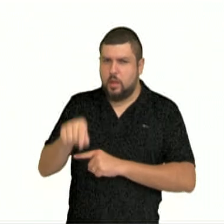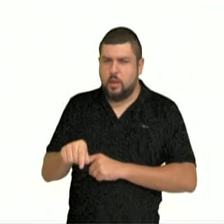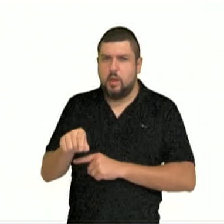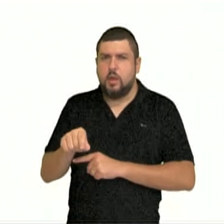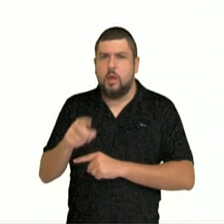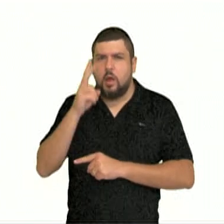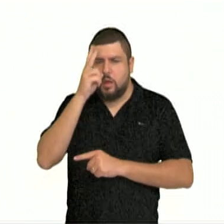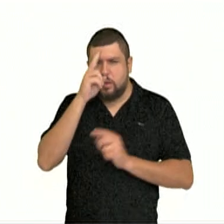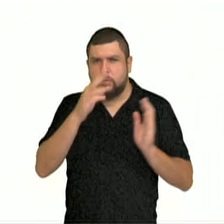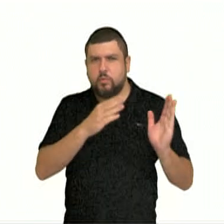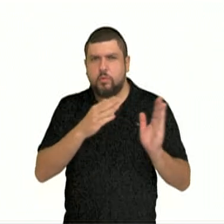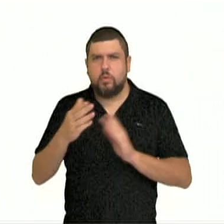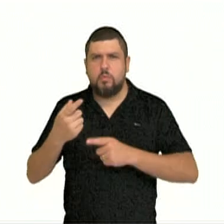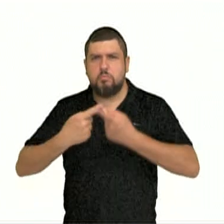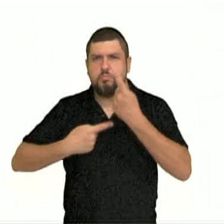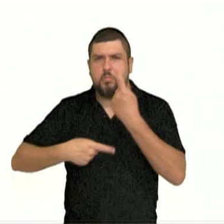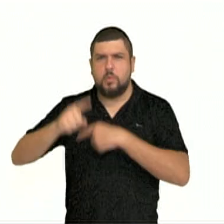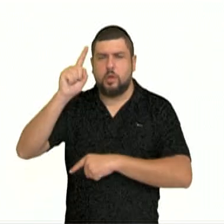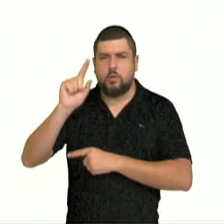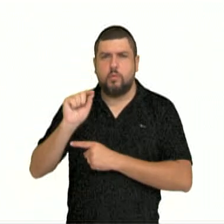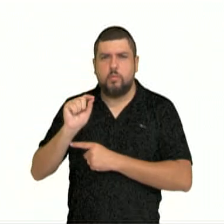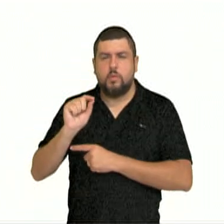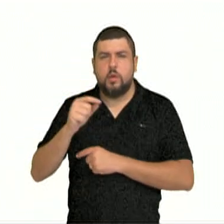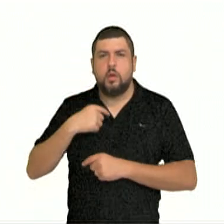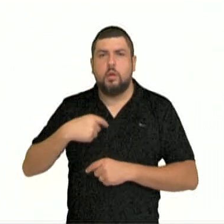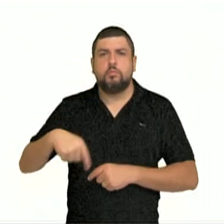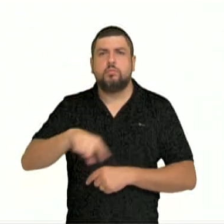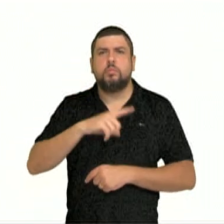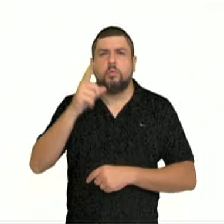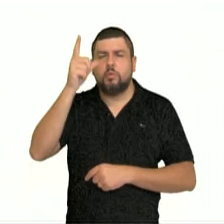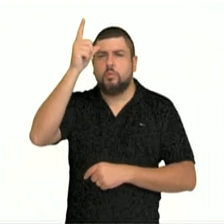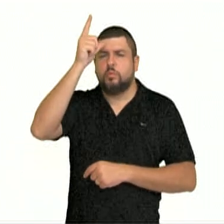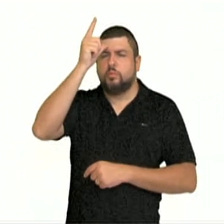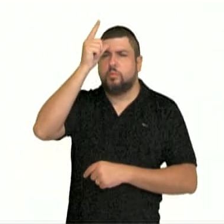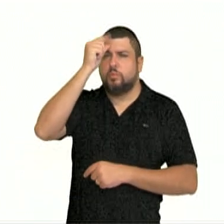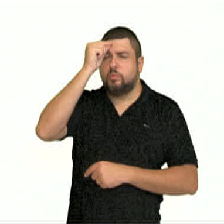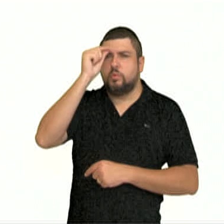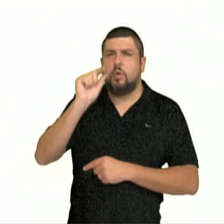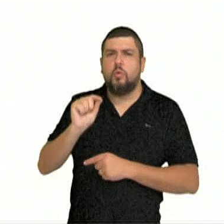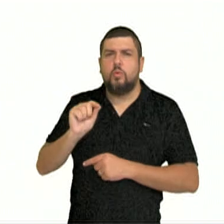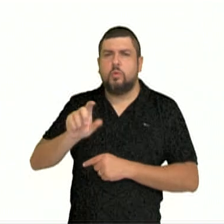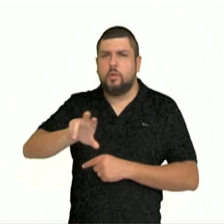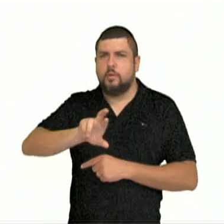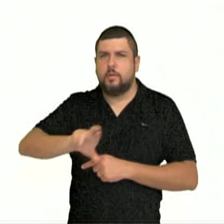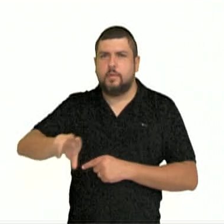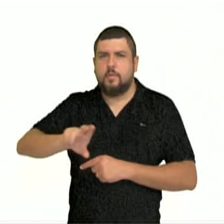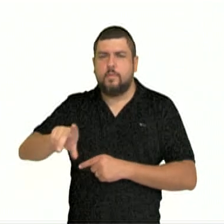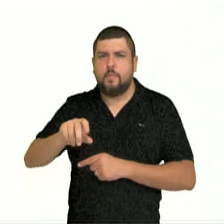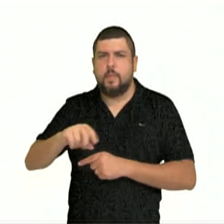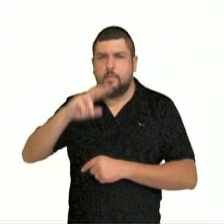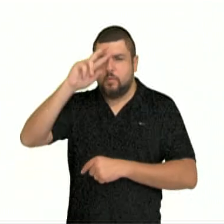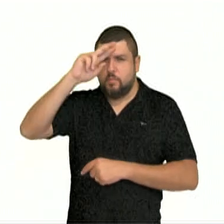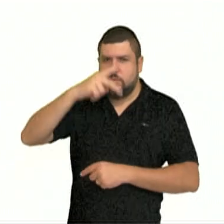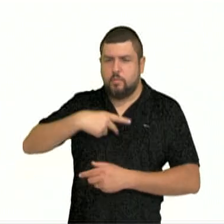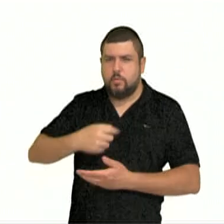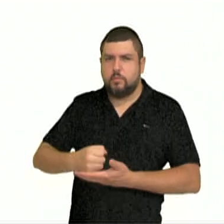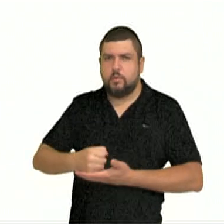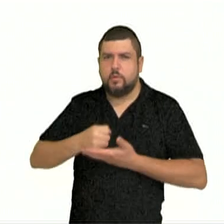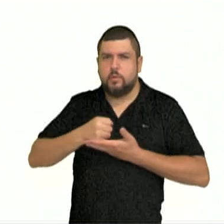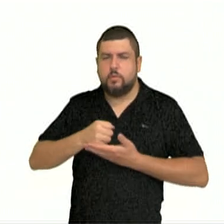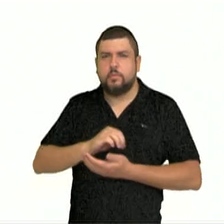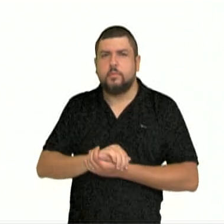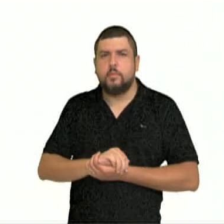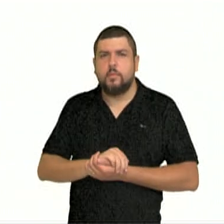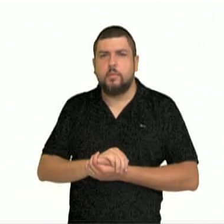que, para nosso alívio, está bem distante da fórmula autoajuda para assistir. Muito poderia ser